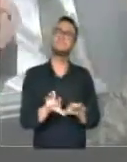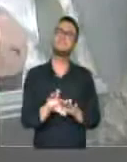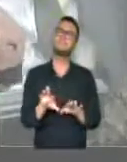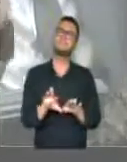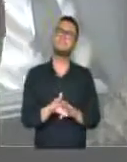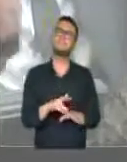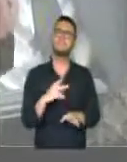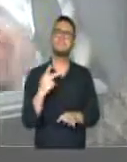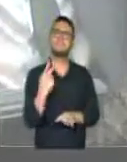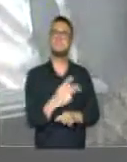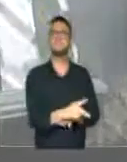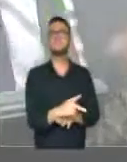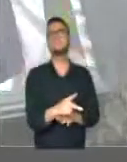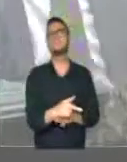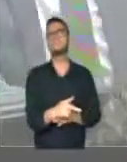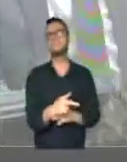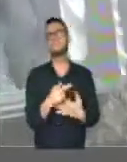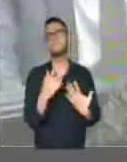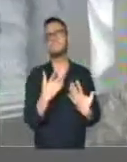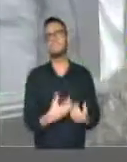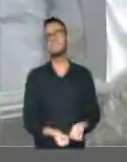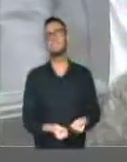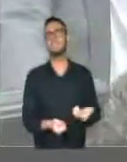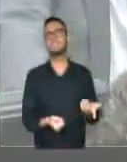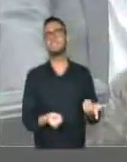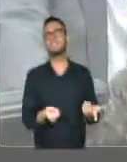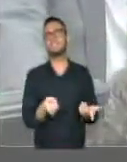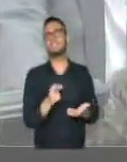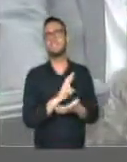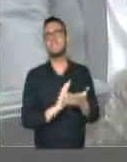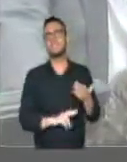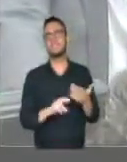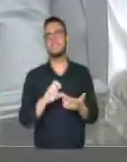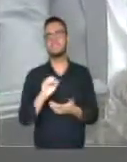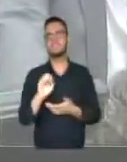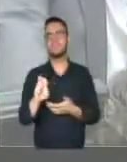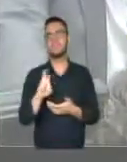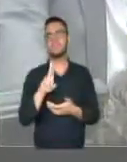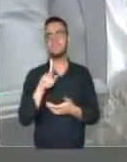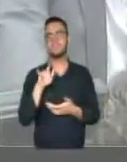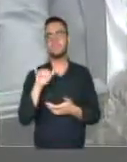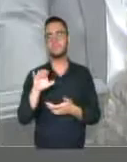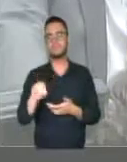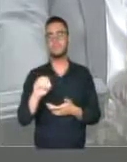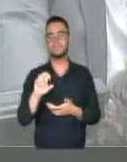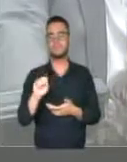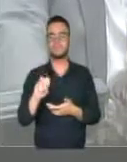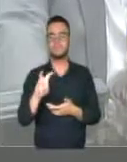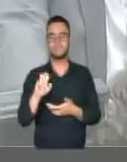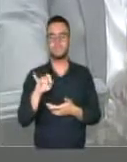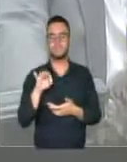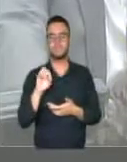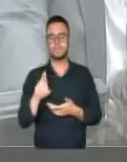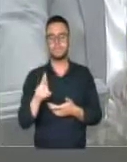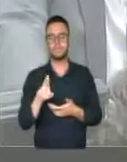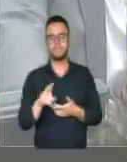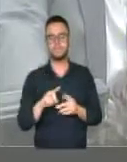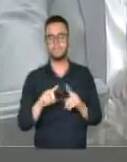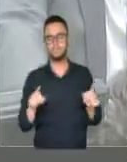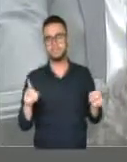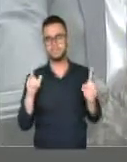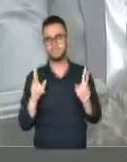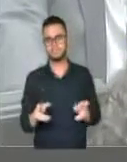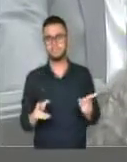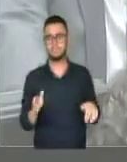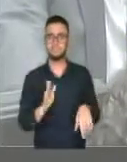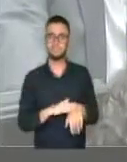sua acolhida primorosa pelo relator Sérgio Sveiter. Ainda assim, e a